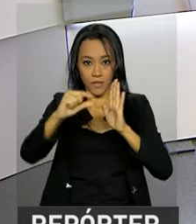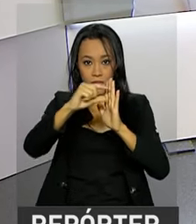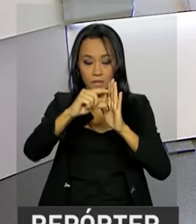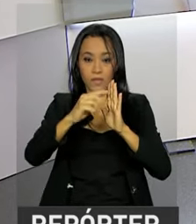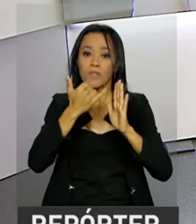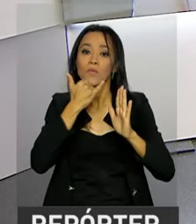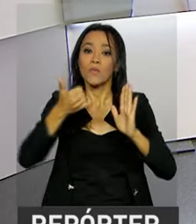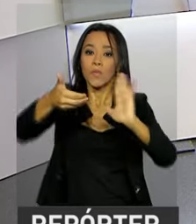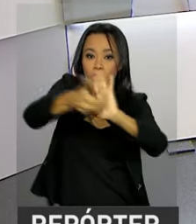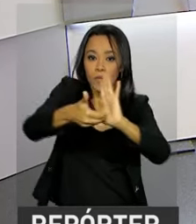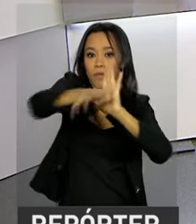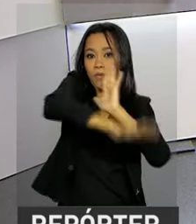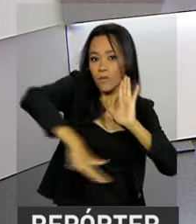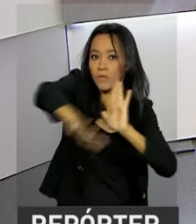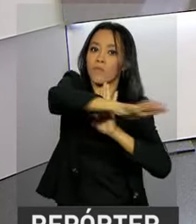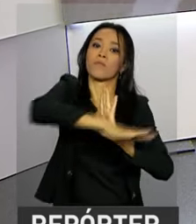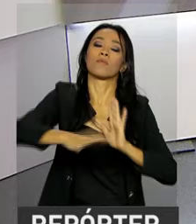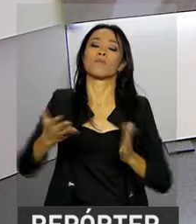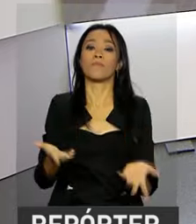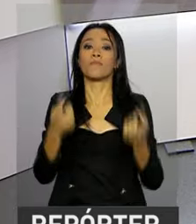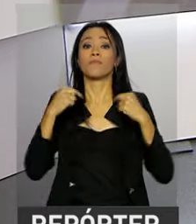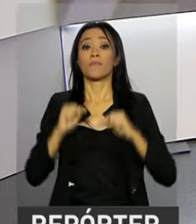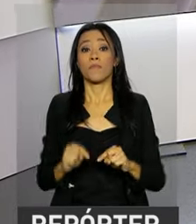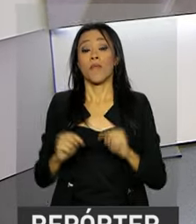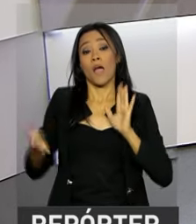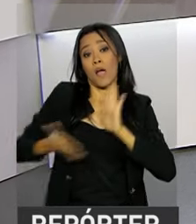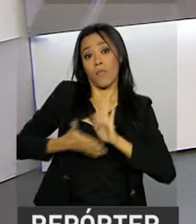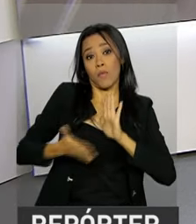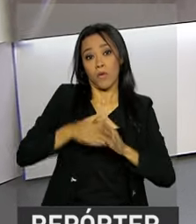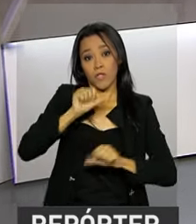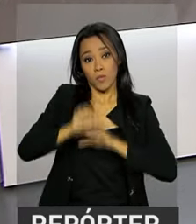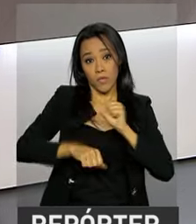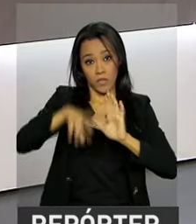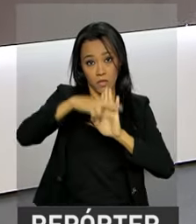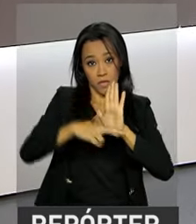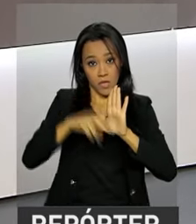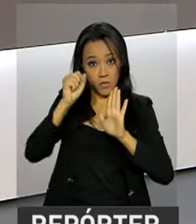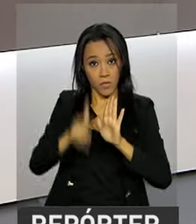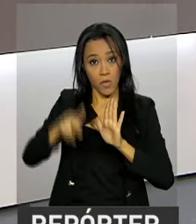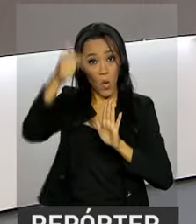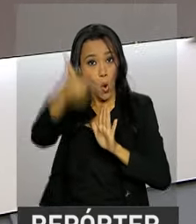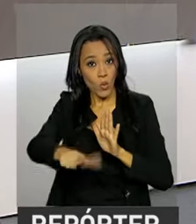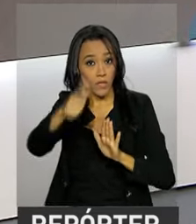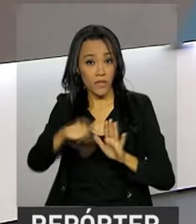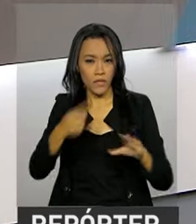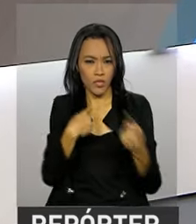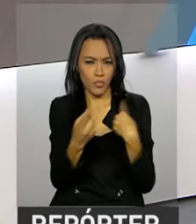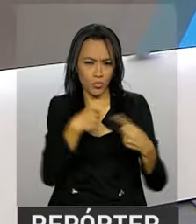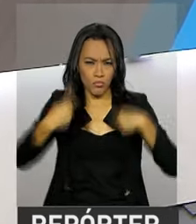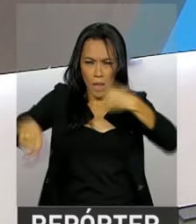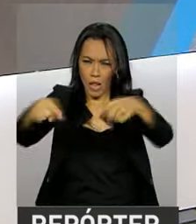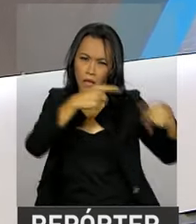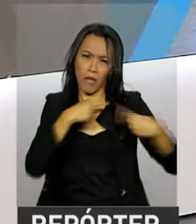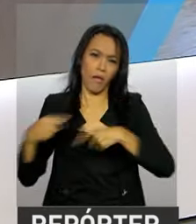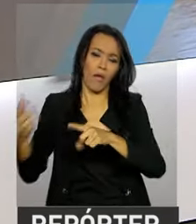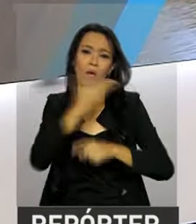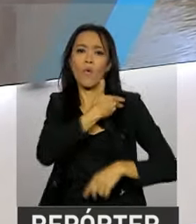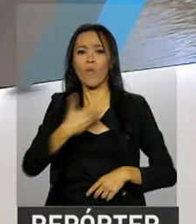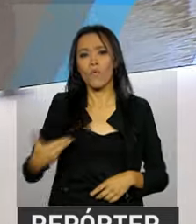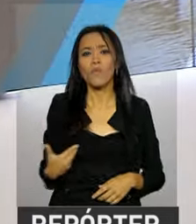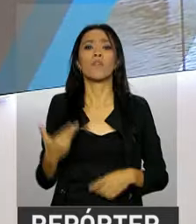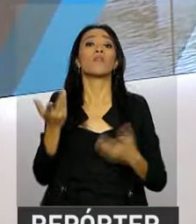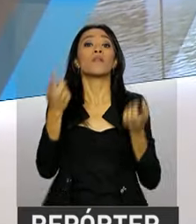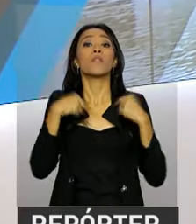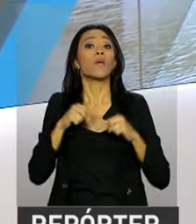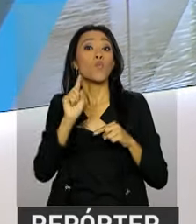verde do congresso nacional e olha a proposta de reforma da Previdência foi mais uma vez debatida por parlamentares e governo uma das